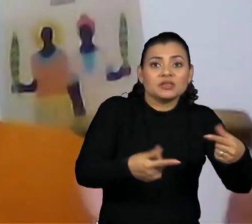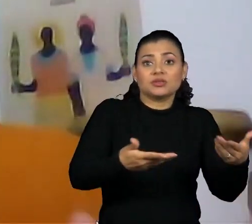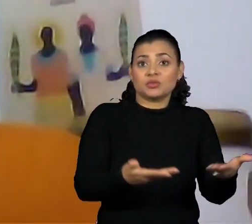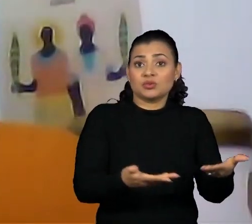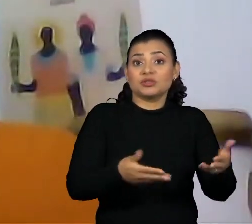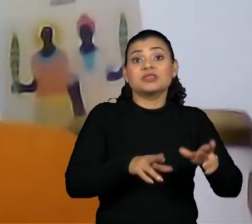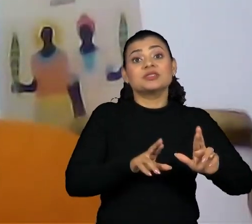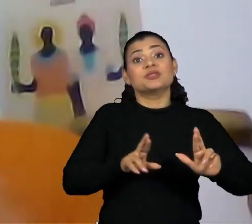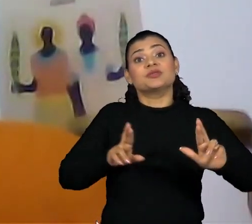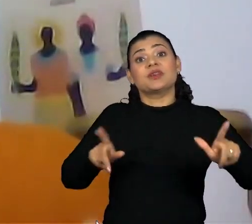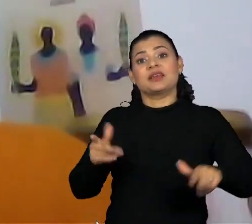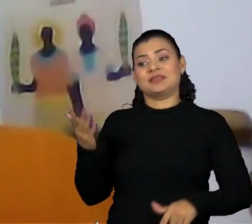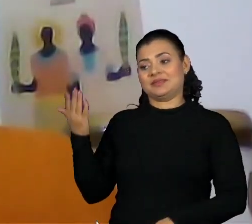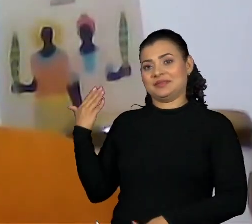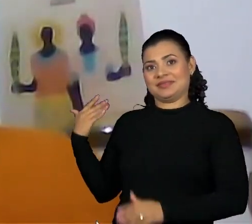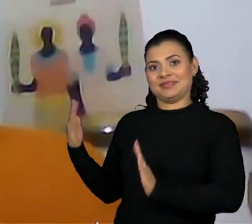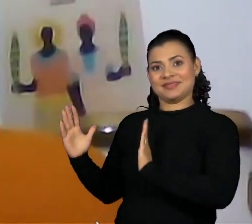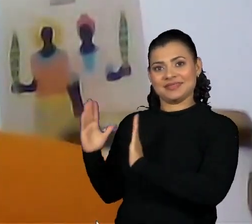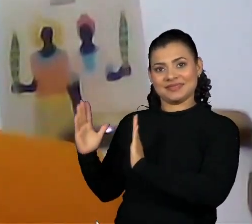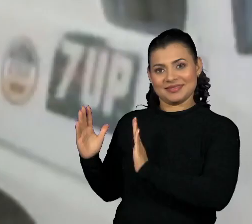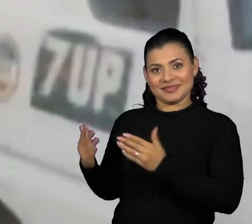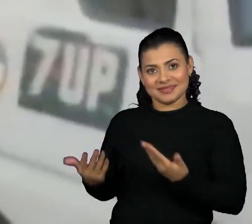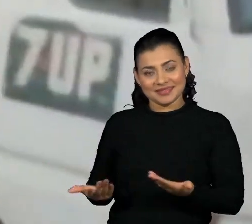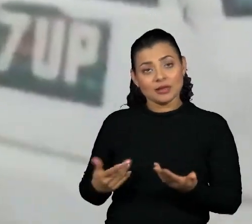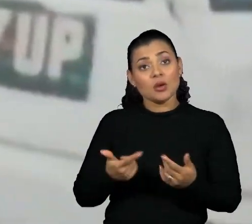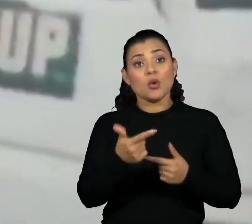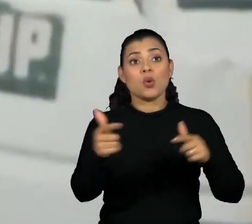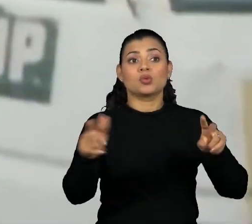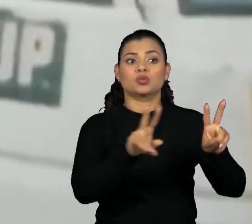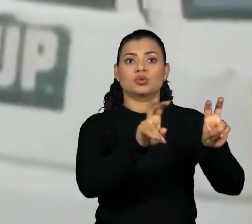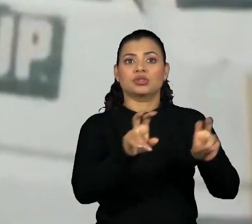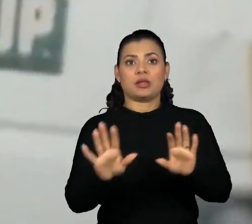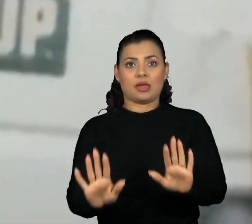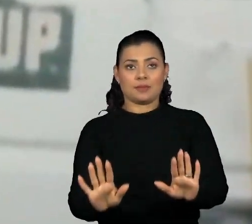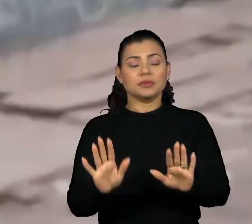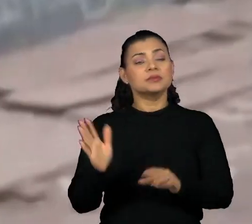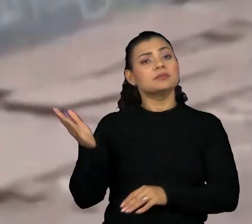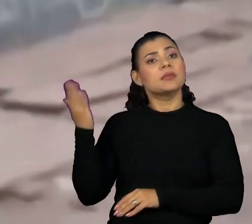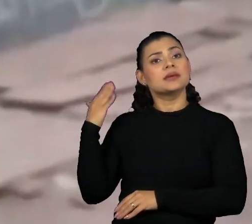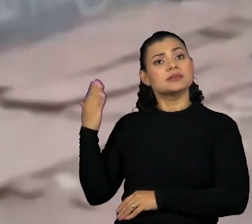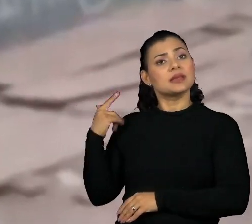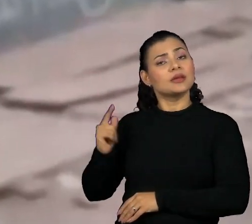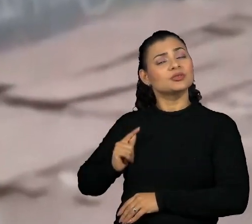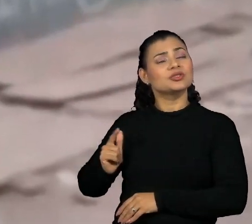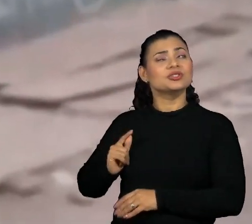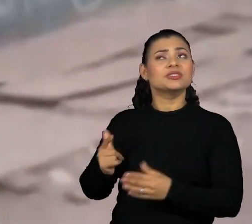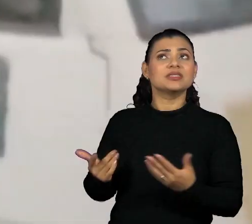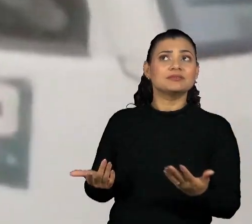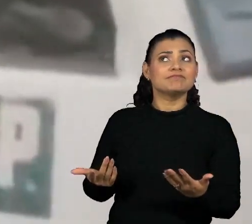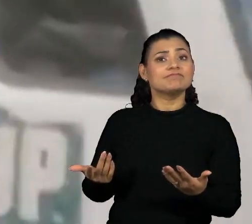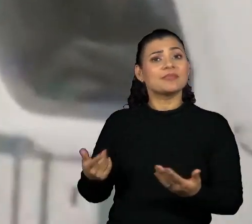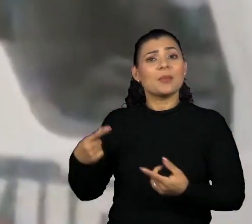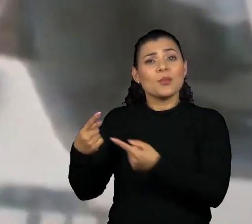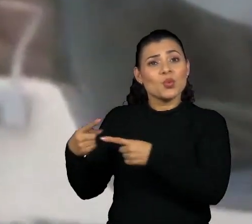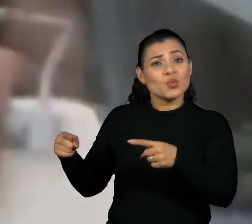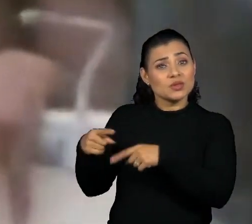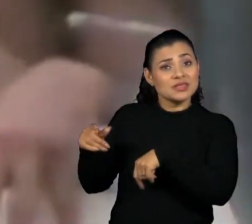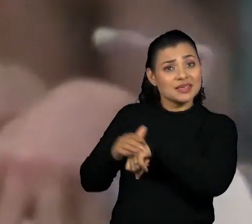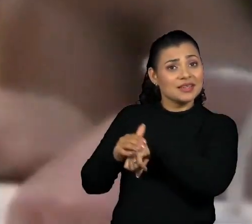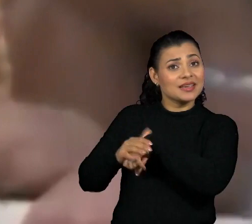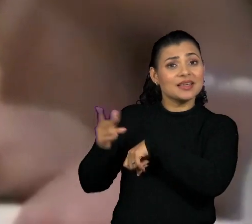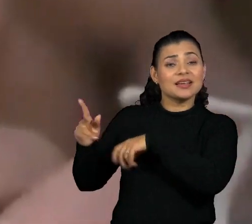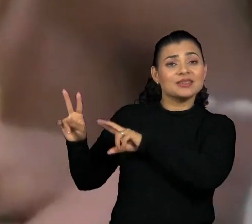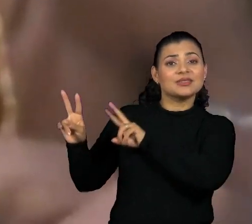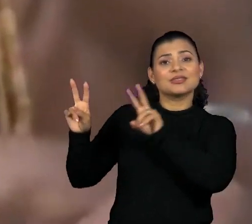muito diferente, né? São outras questões. O Fela trazia questões que, enfim, as músicas dele falavam